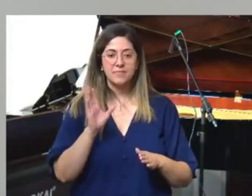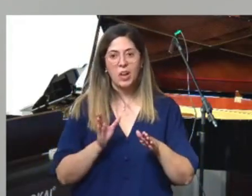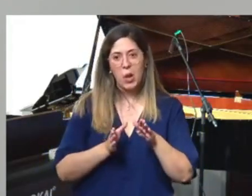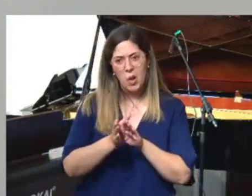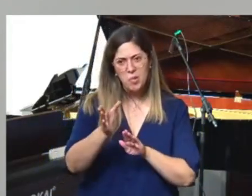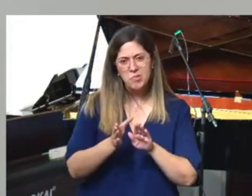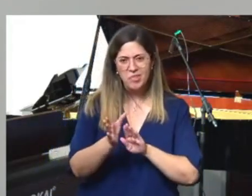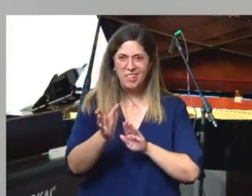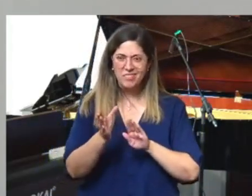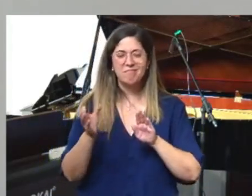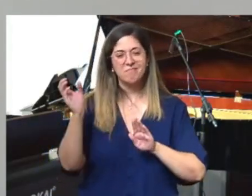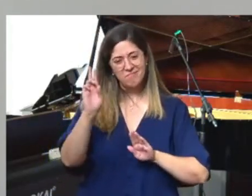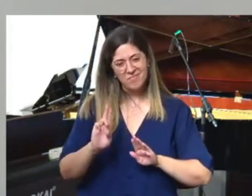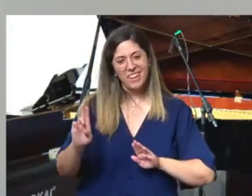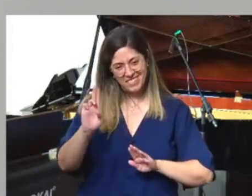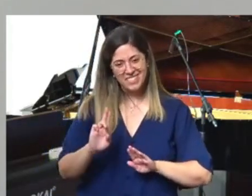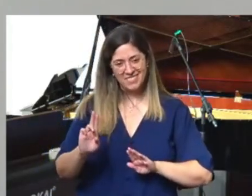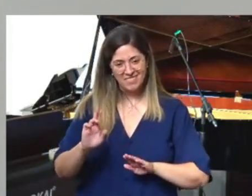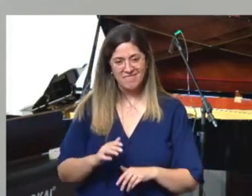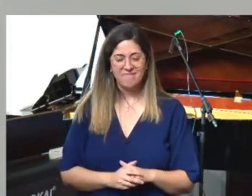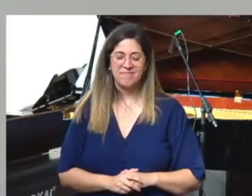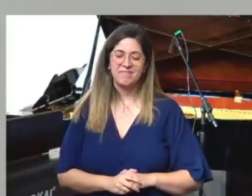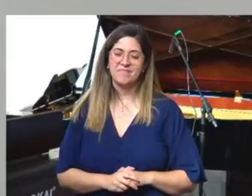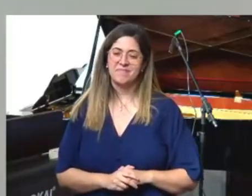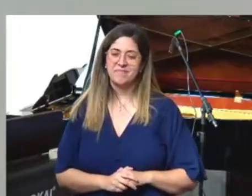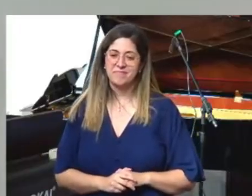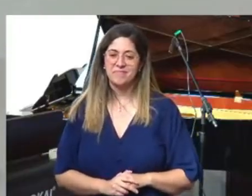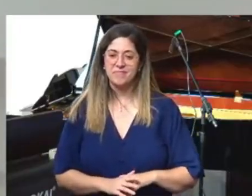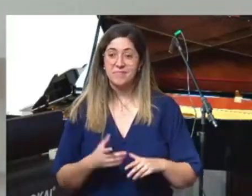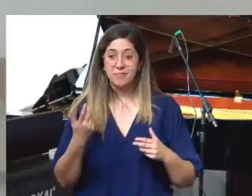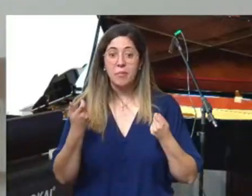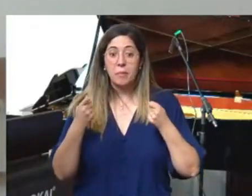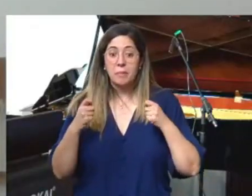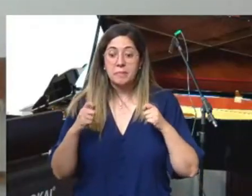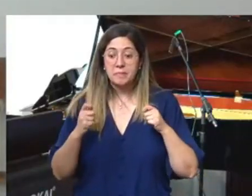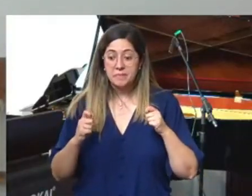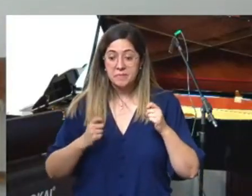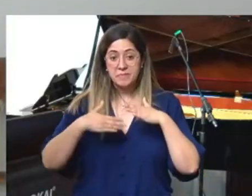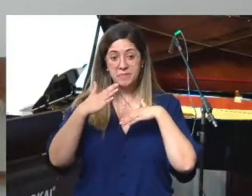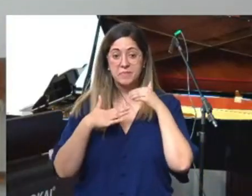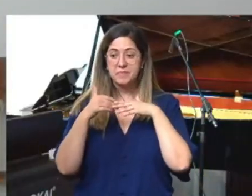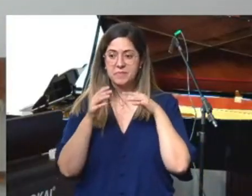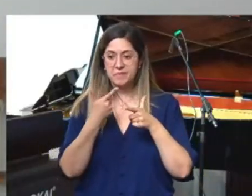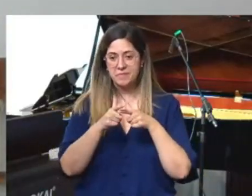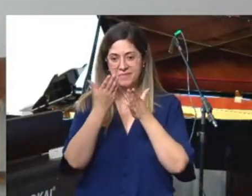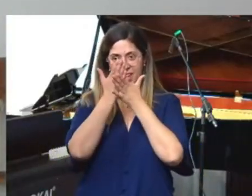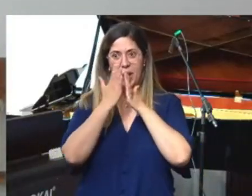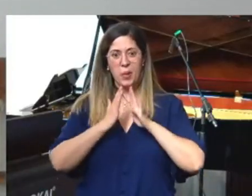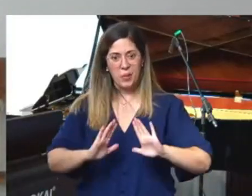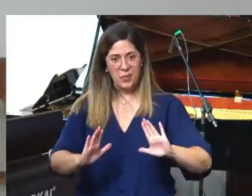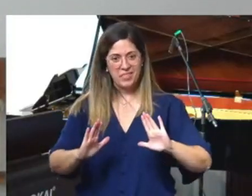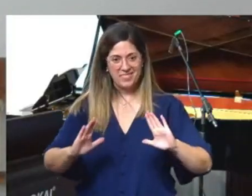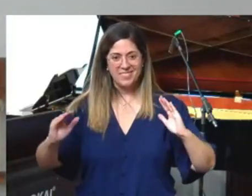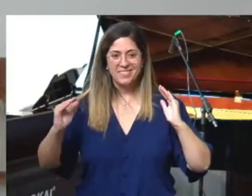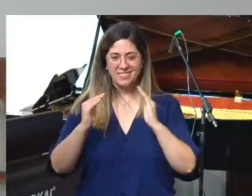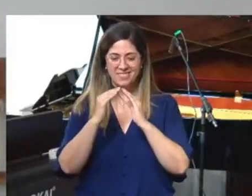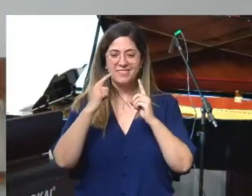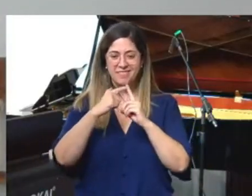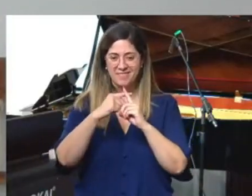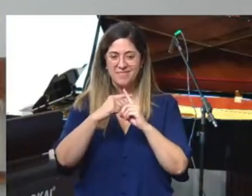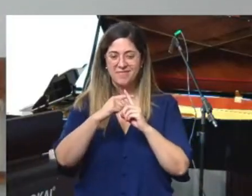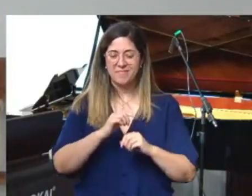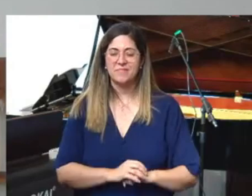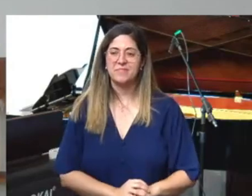conselhos práticos daquilo que deve ser feito para tratar este problema instalado no coração da igreja. E ele